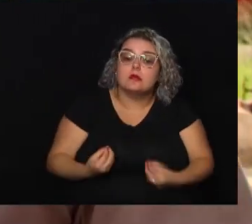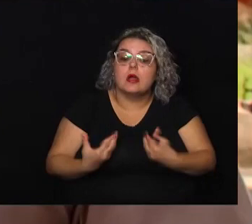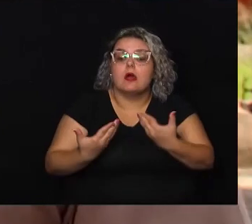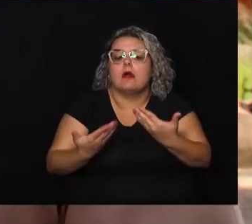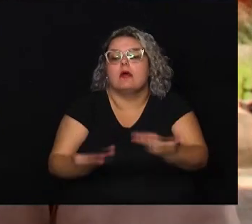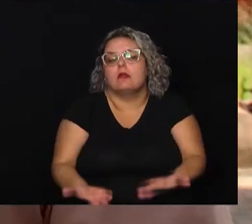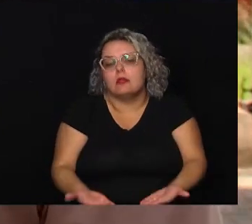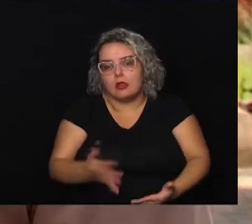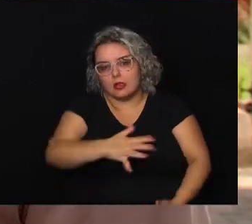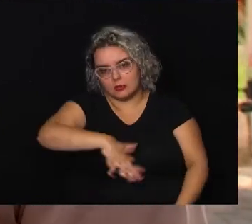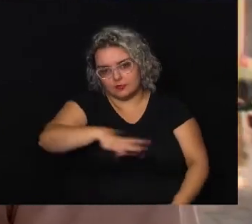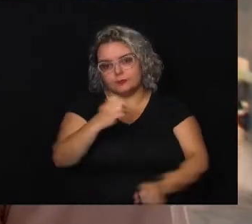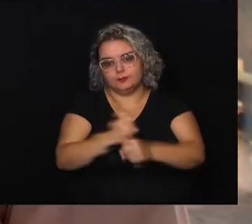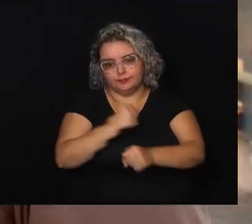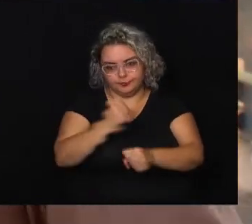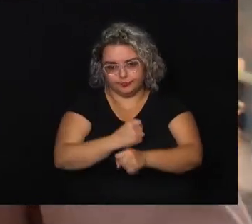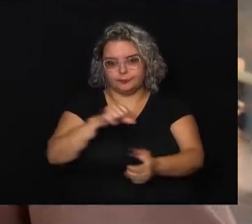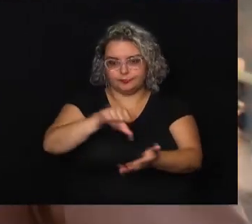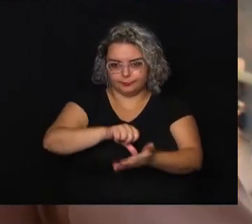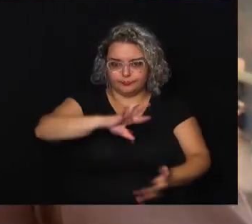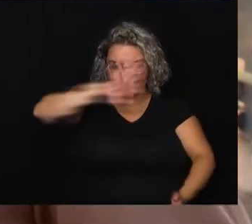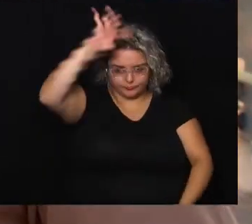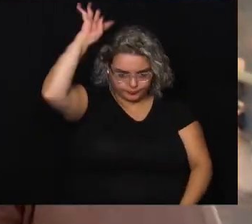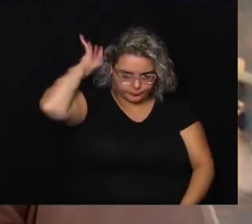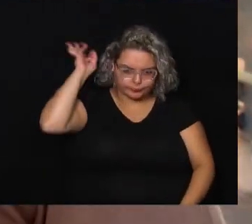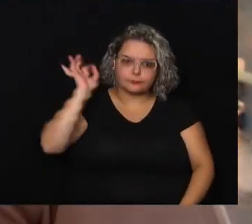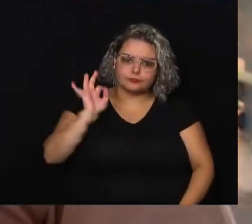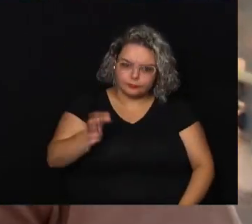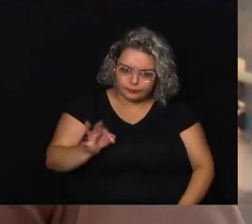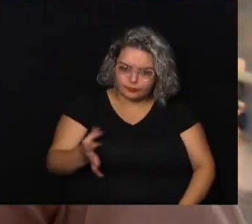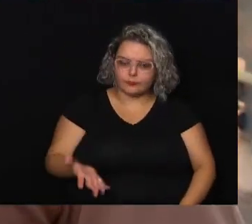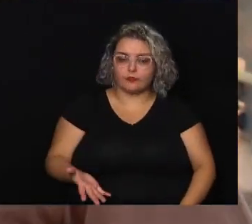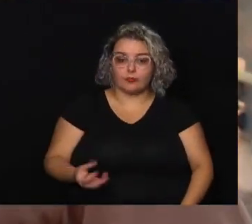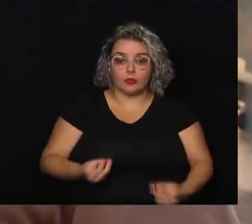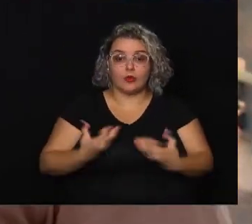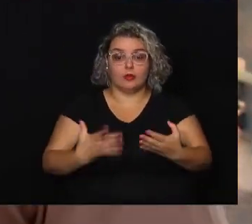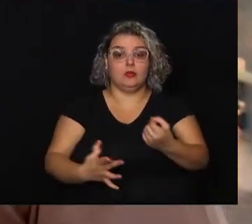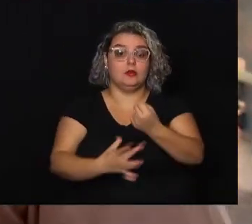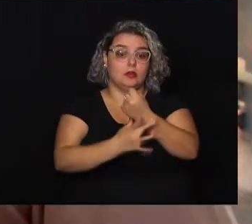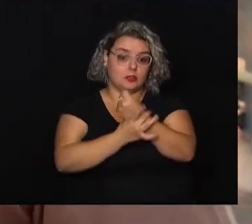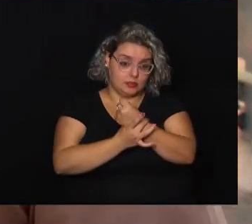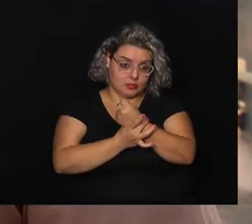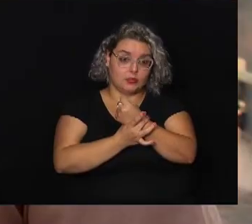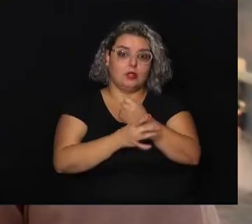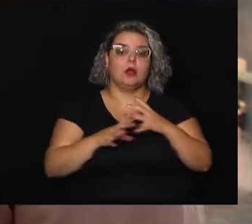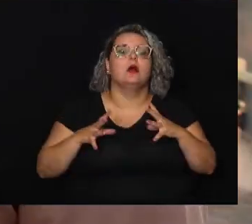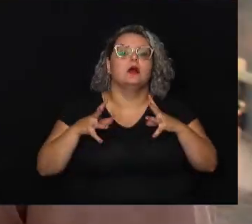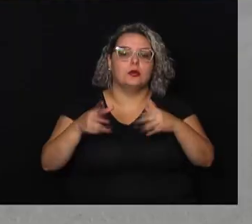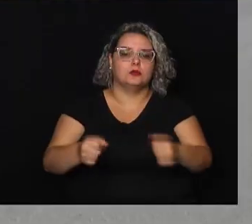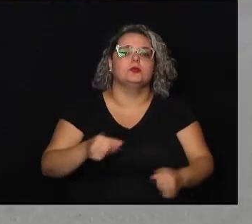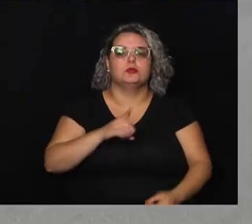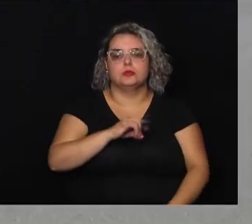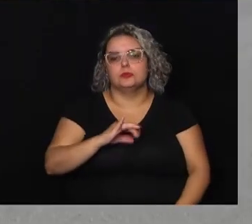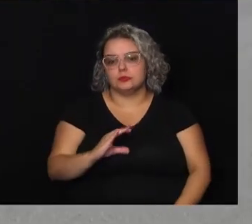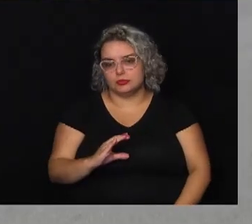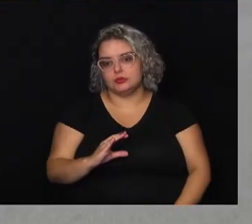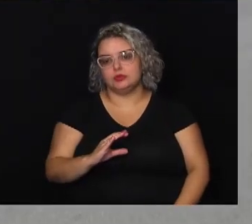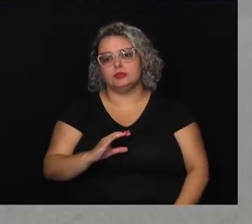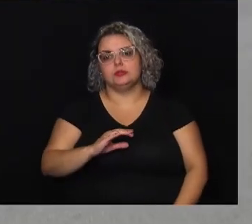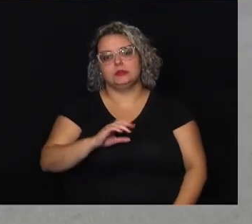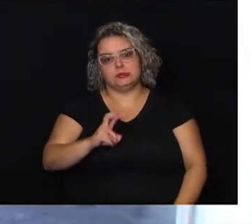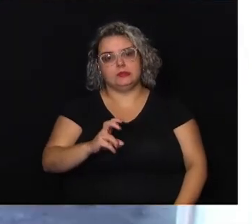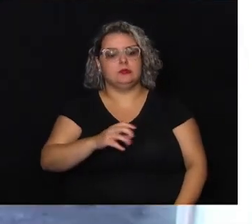para construção da sede do Corpo de Bombeiros, que sem dúvida nenhuma vai trazer a segurança a todos aqui do Distrito Ouro Verde. O local